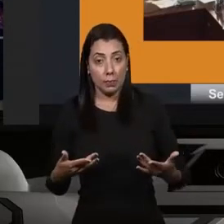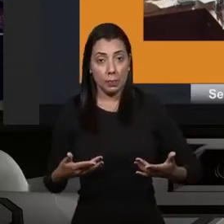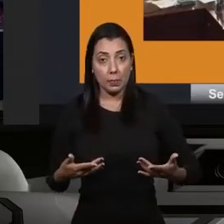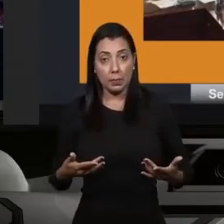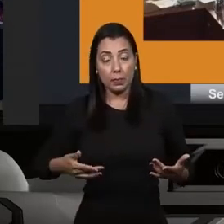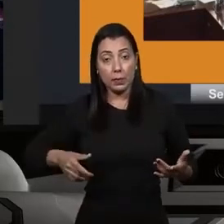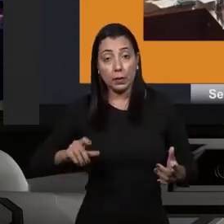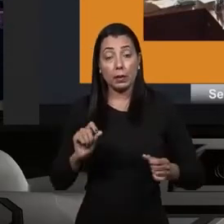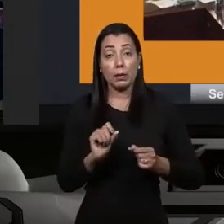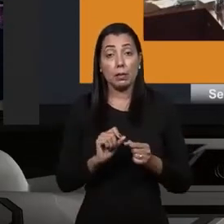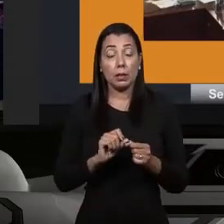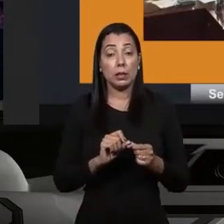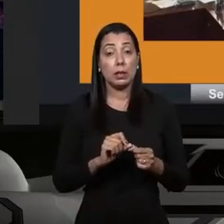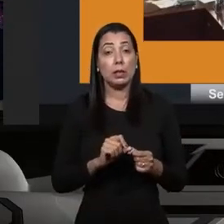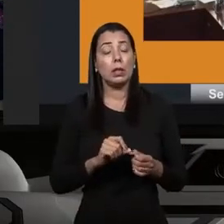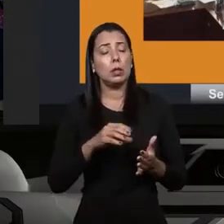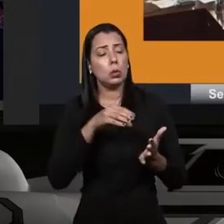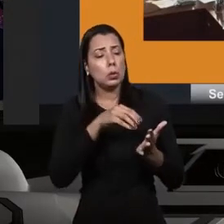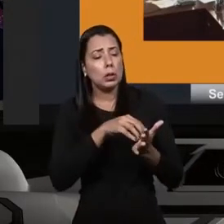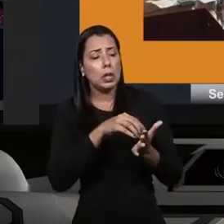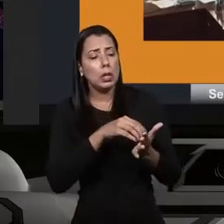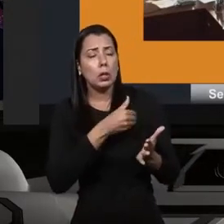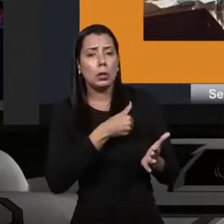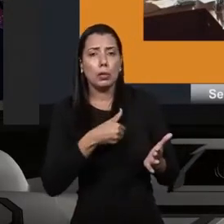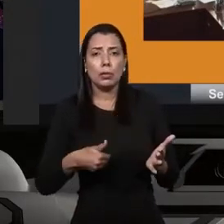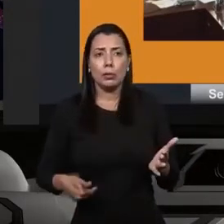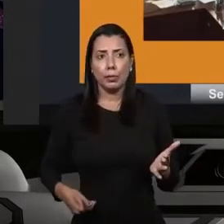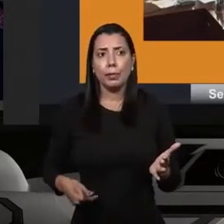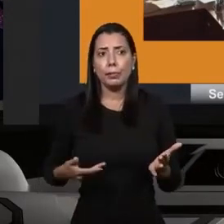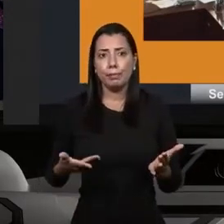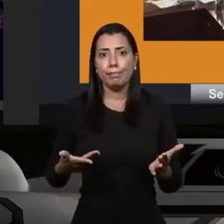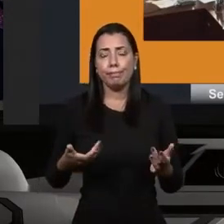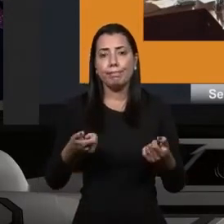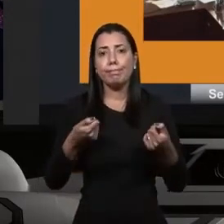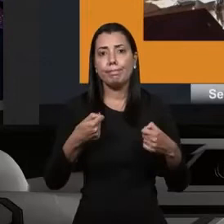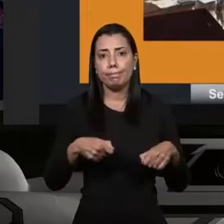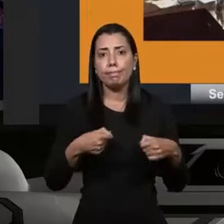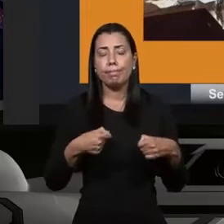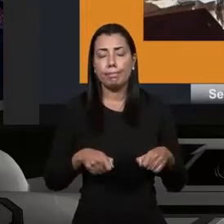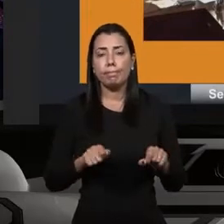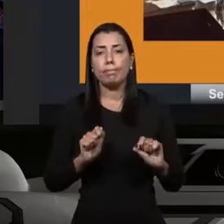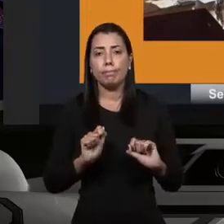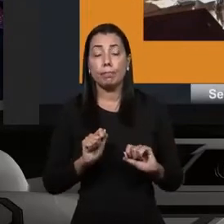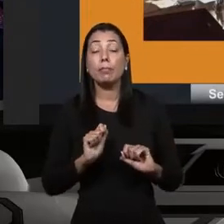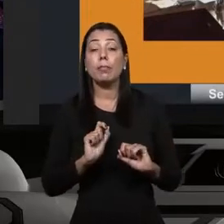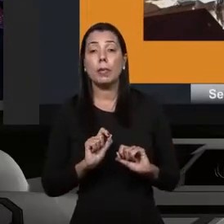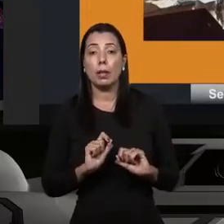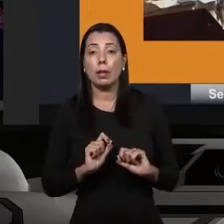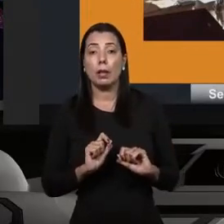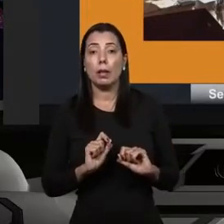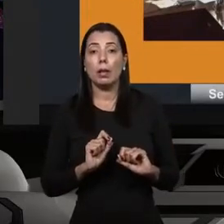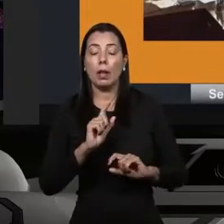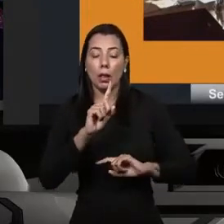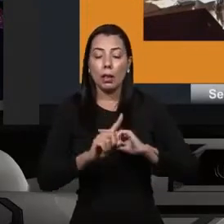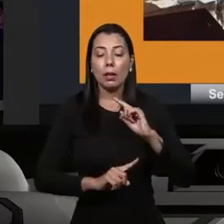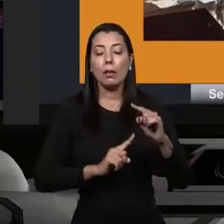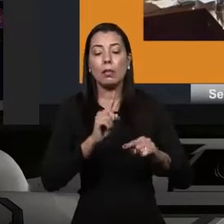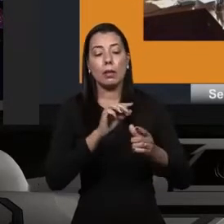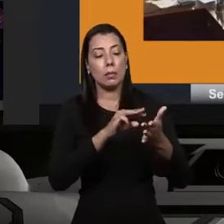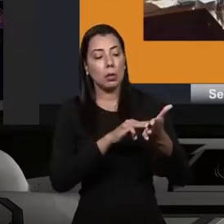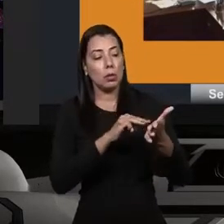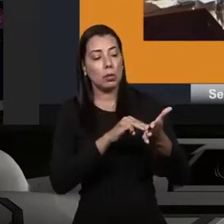Aplicar design em centro de governo muitas vezes é necessariamente estar elevando as metodologias para